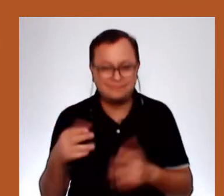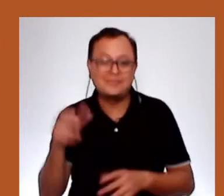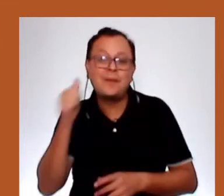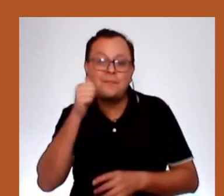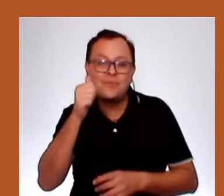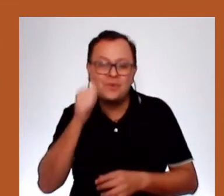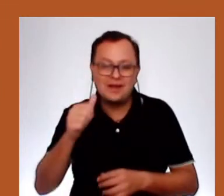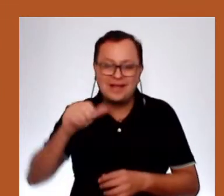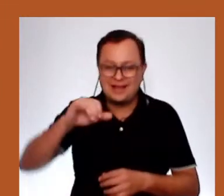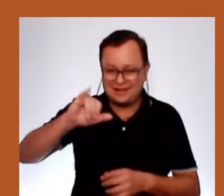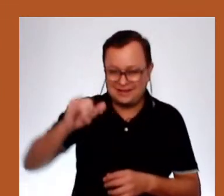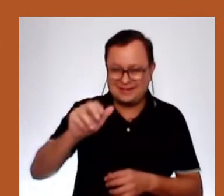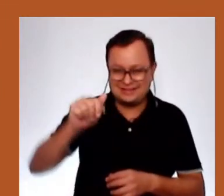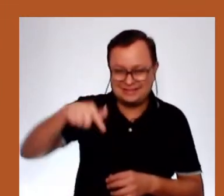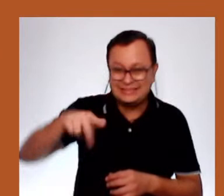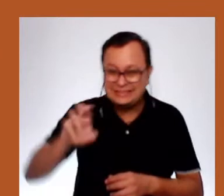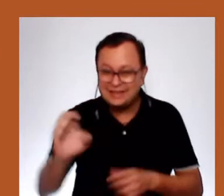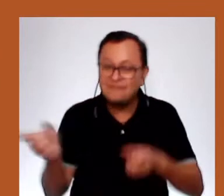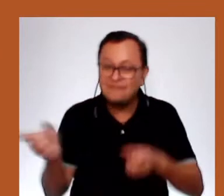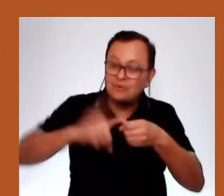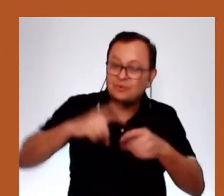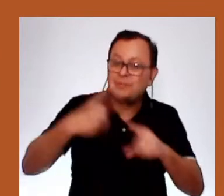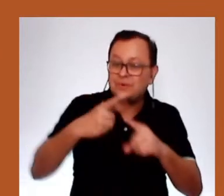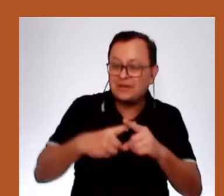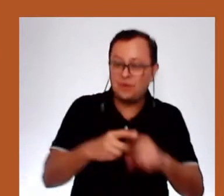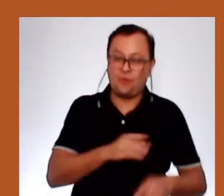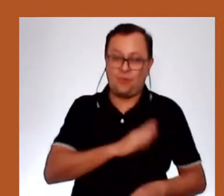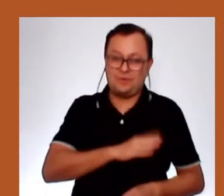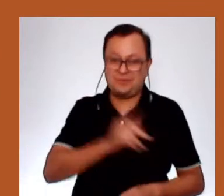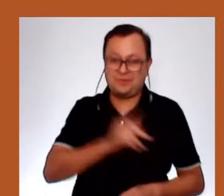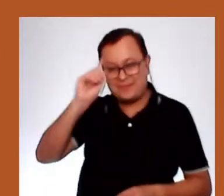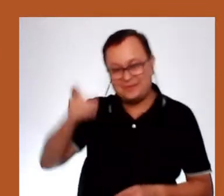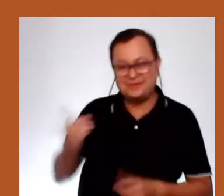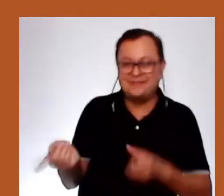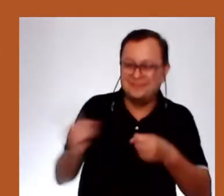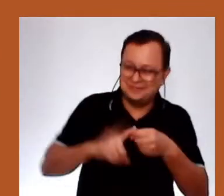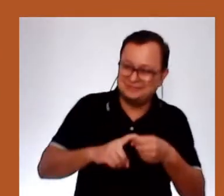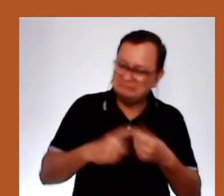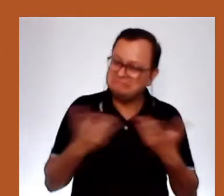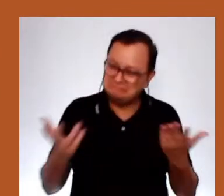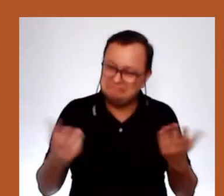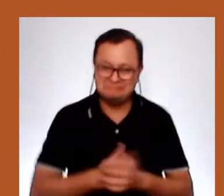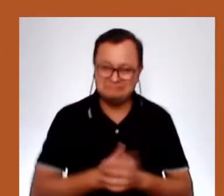do coração dela era aquele. Exato. É o verdade. José é incrível.